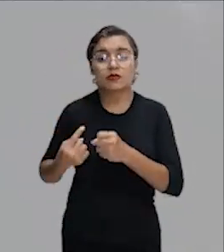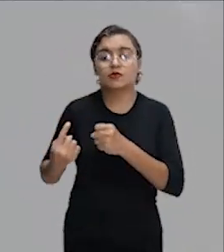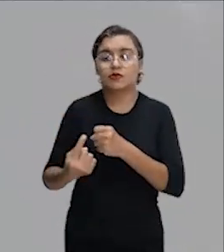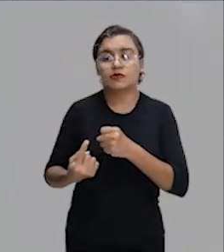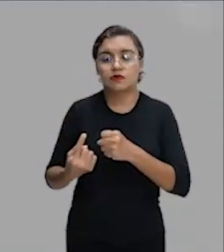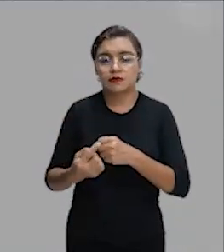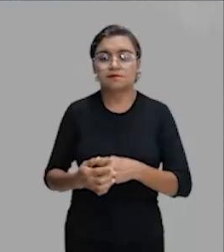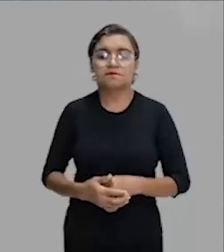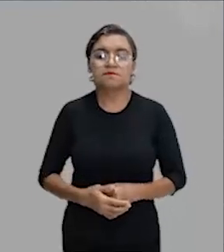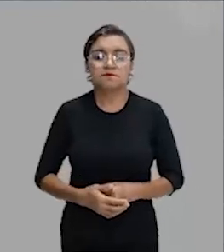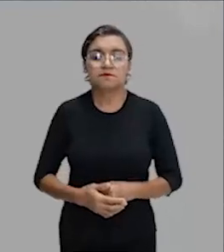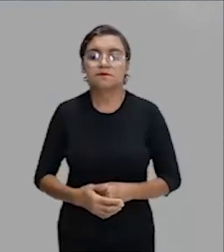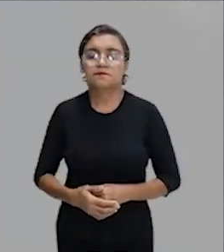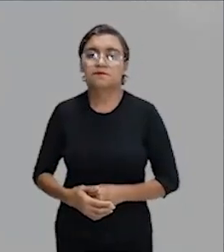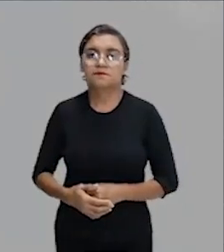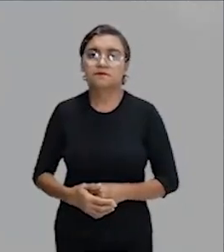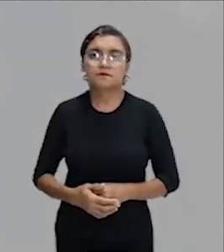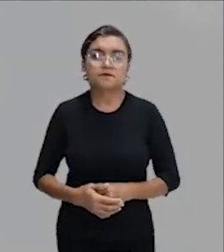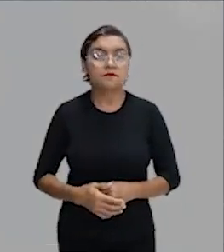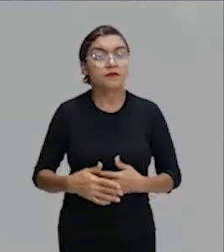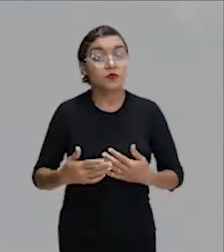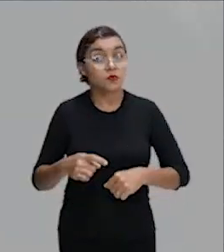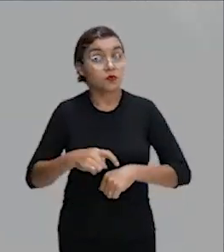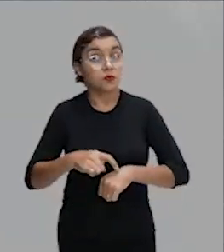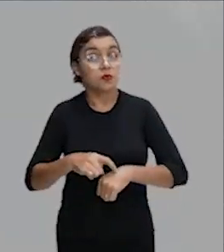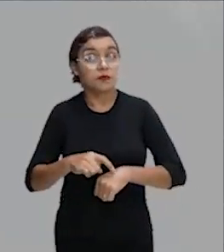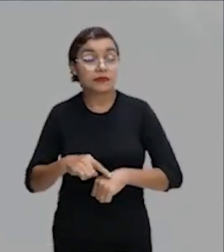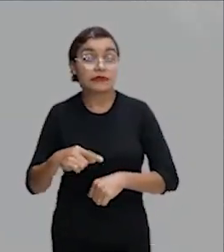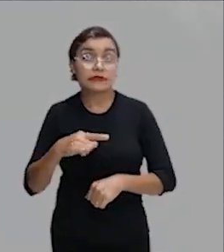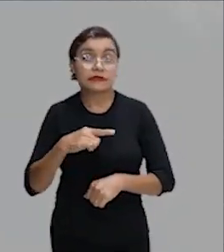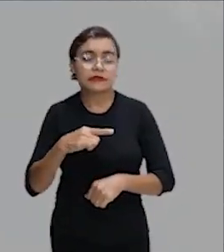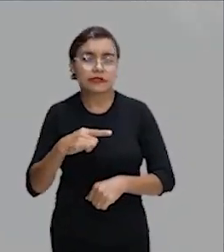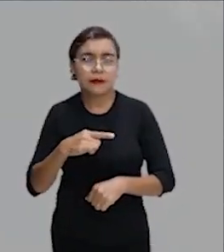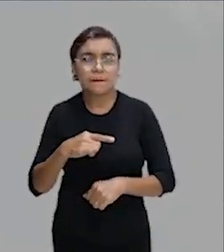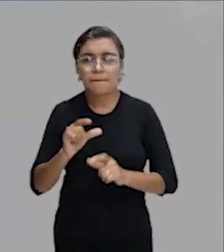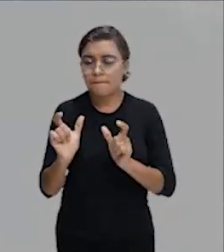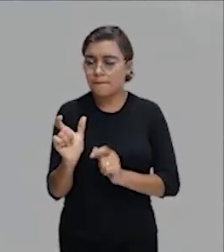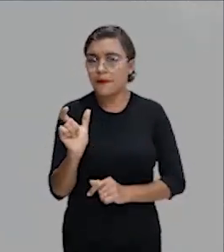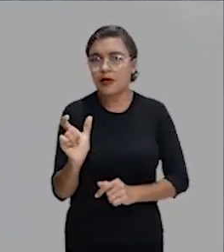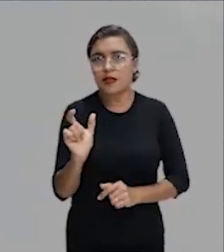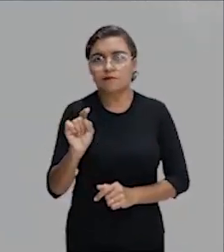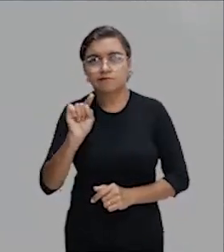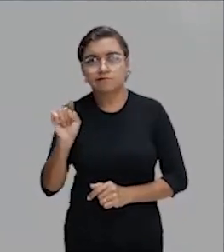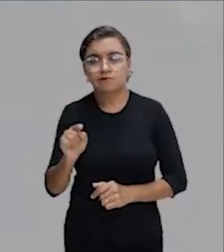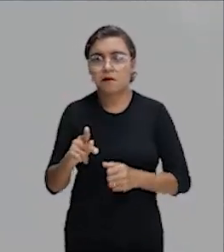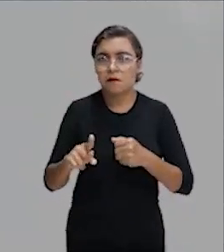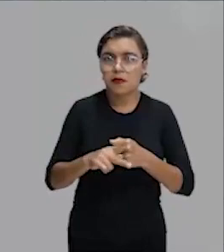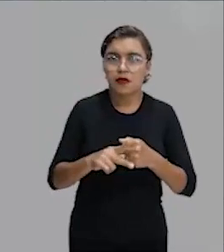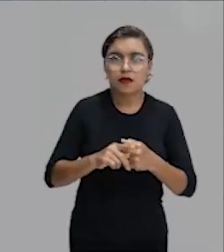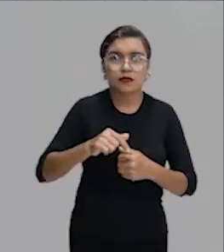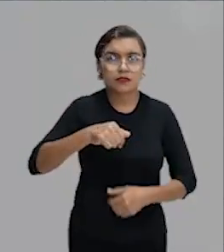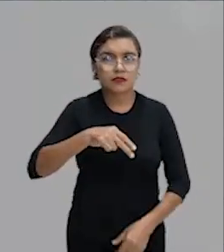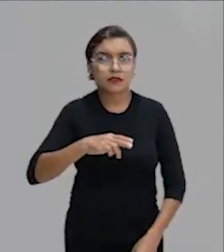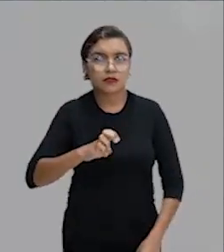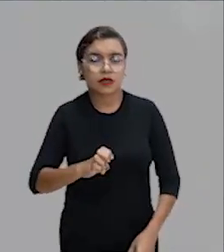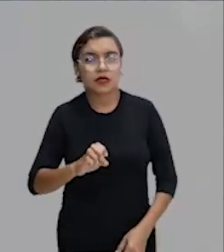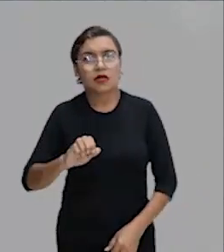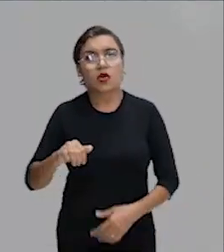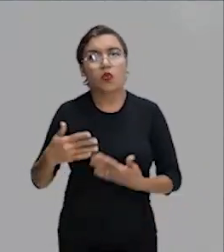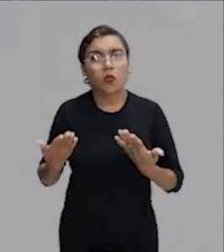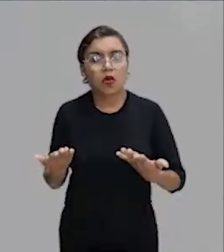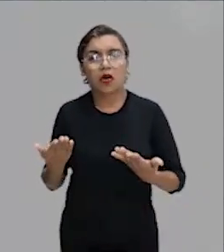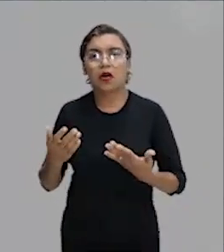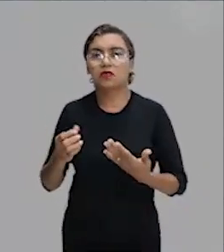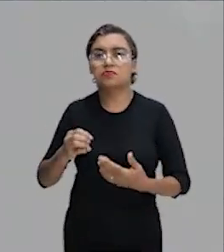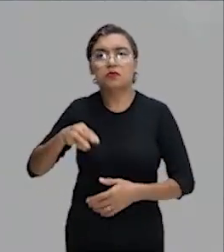pessoa, tá bom? Quando nós temos as palavras interrogativas, que são os pronomes, que, quem, quando,